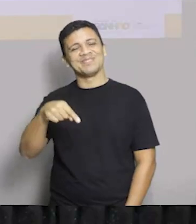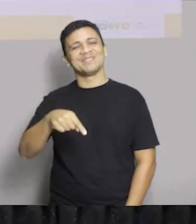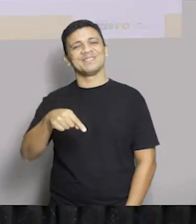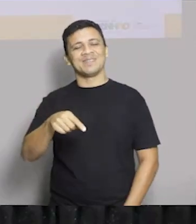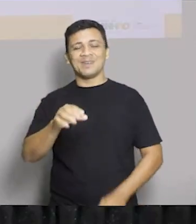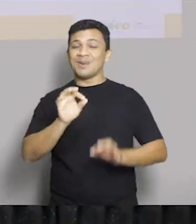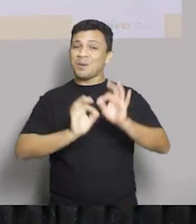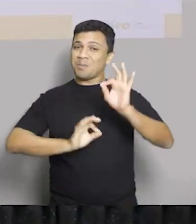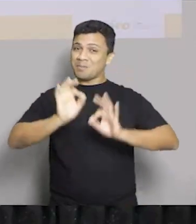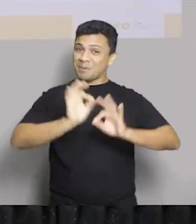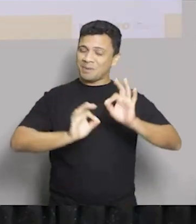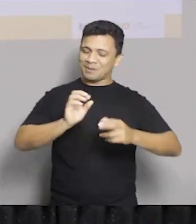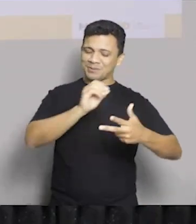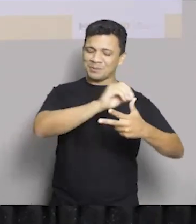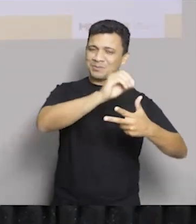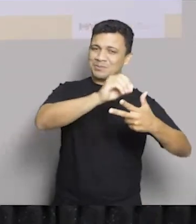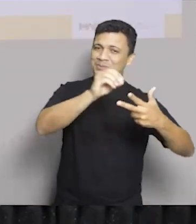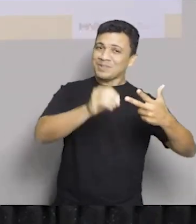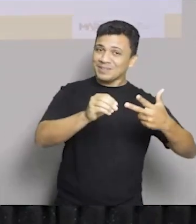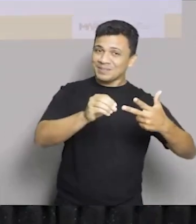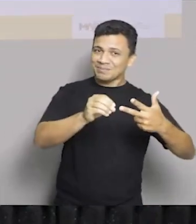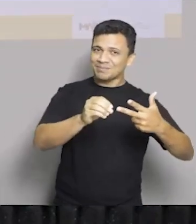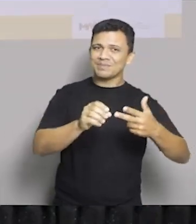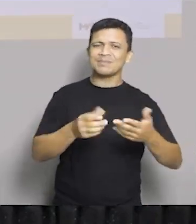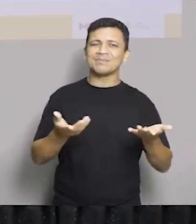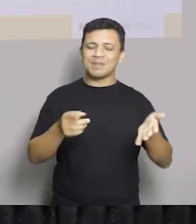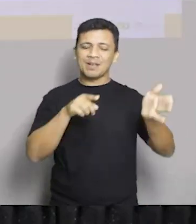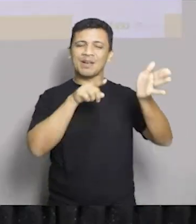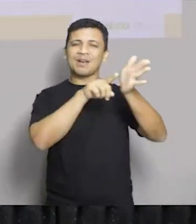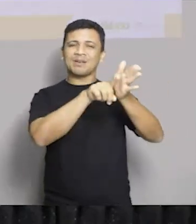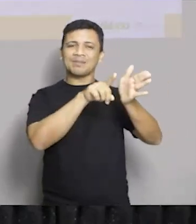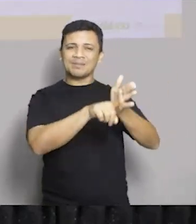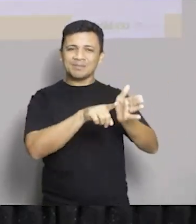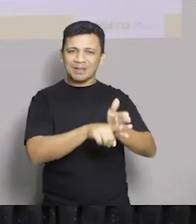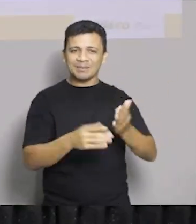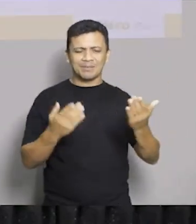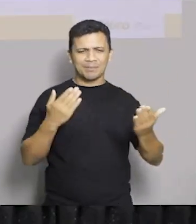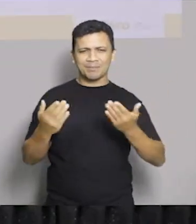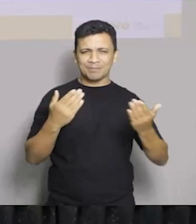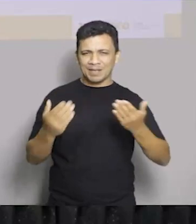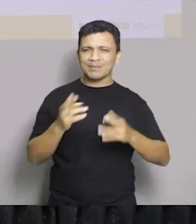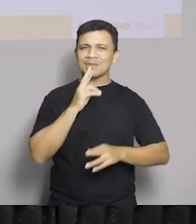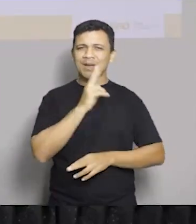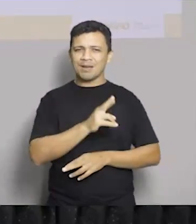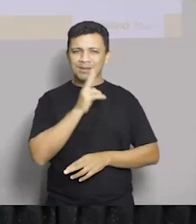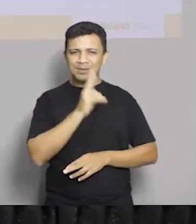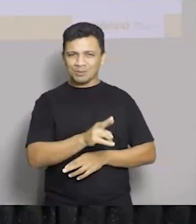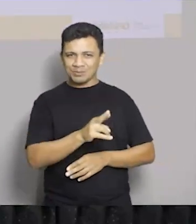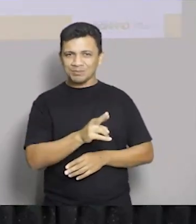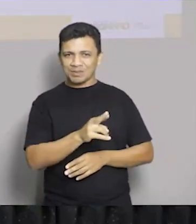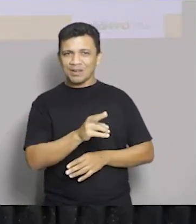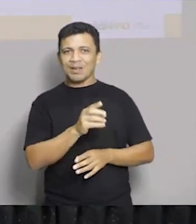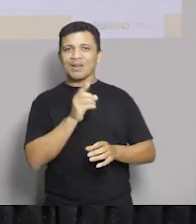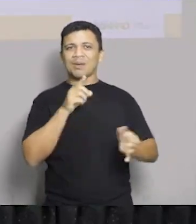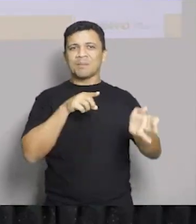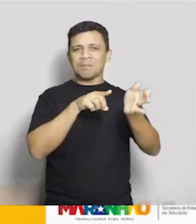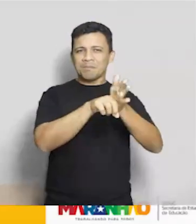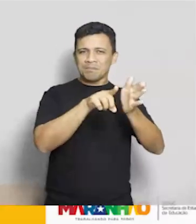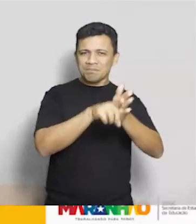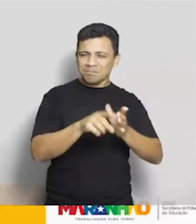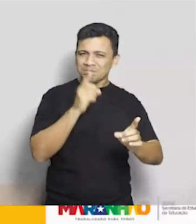trabalhar no preparatório para o Enem trabalhando com as questões A análise e a resolução de algumas questões que vocês encontram nos seus materiais